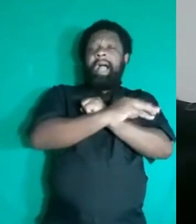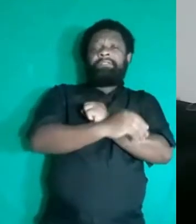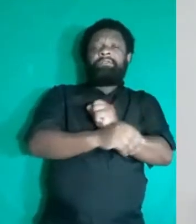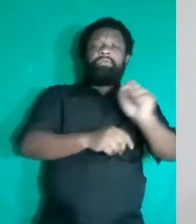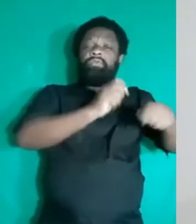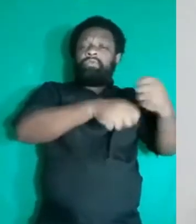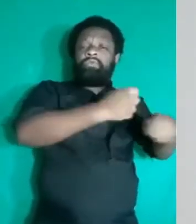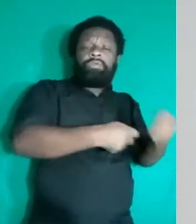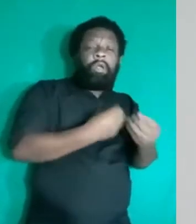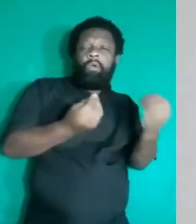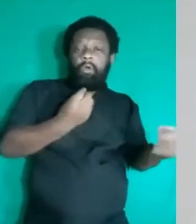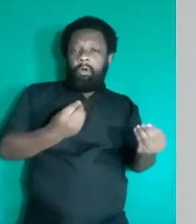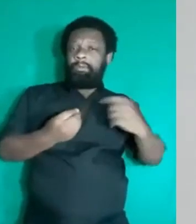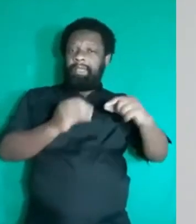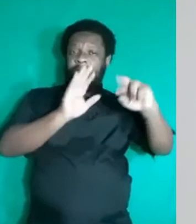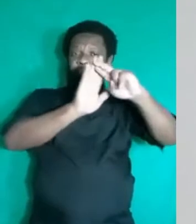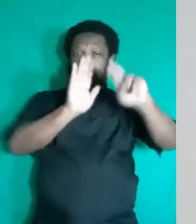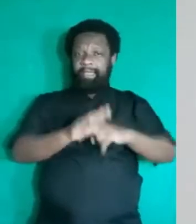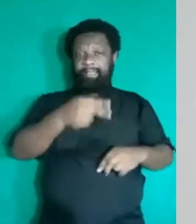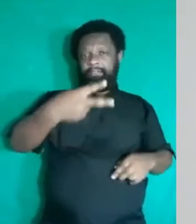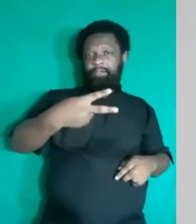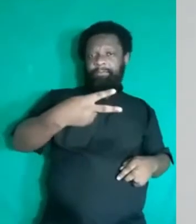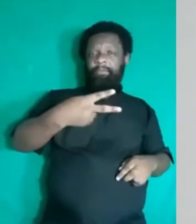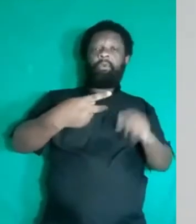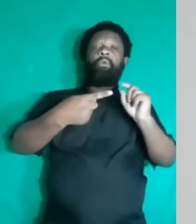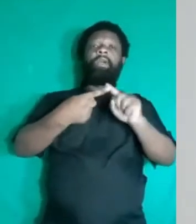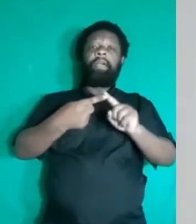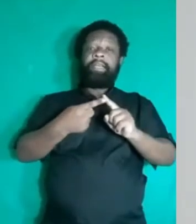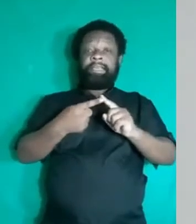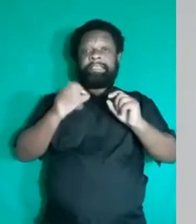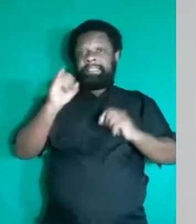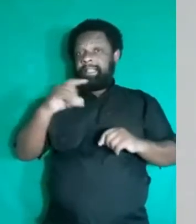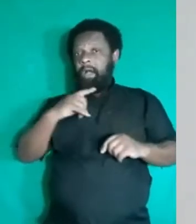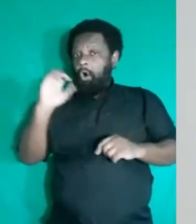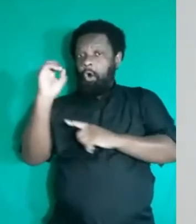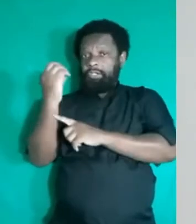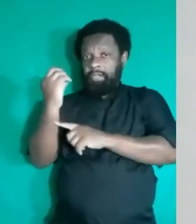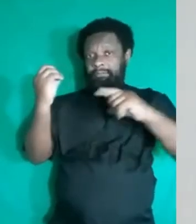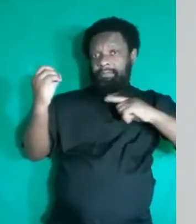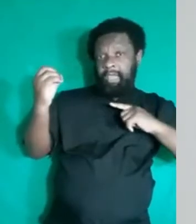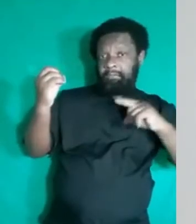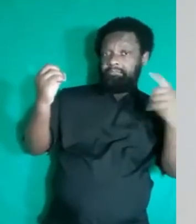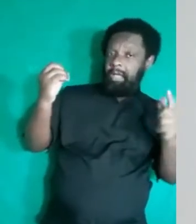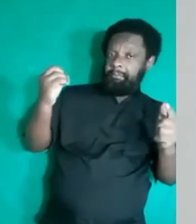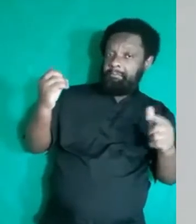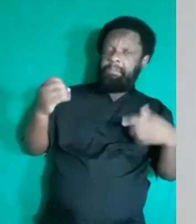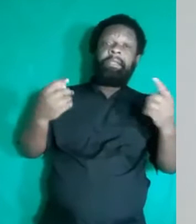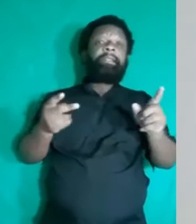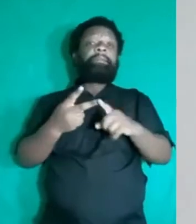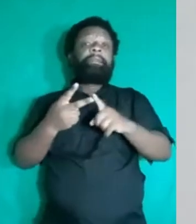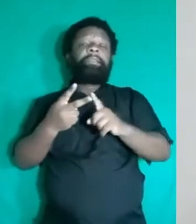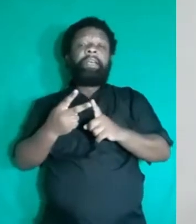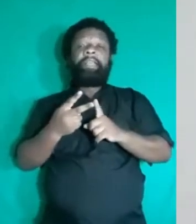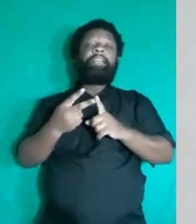ele aqui. Bom, a classificação dos ácidos, nós podemos classificá-los de acordo com 2 critérios: presença ou não de